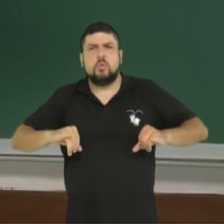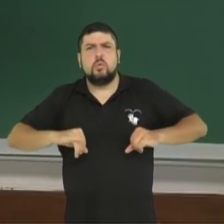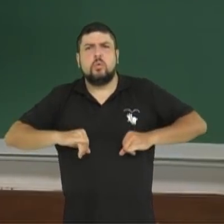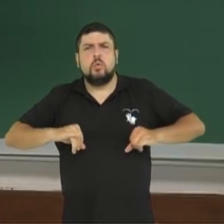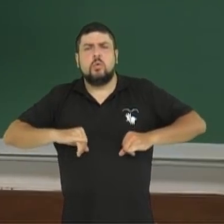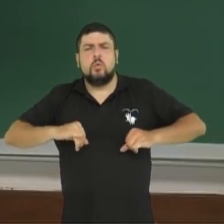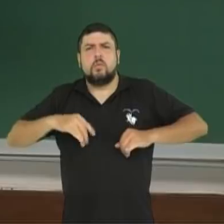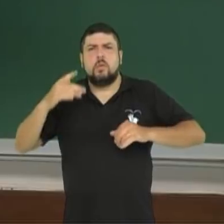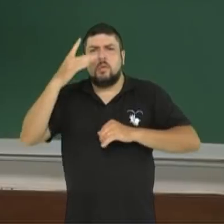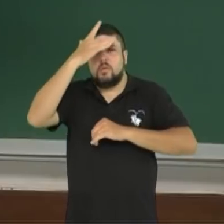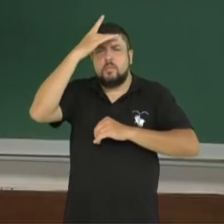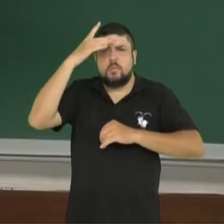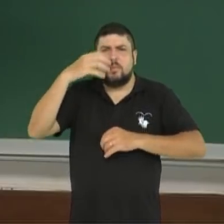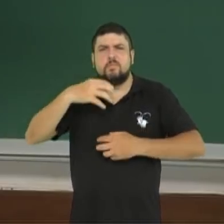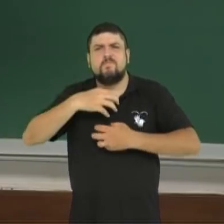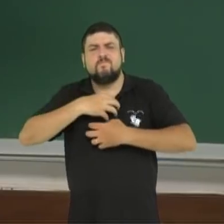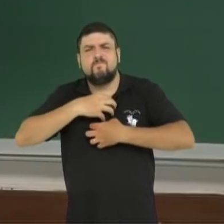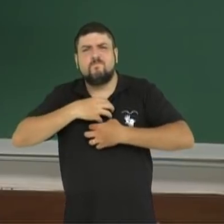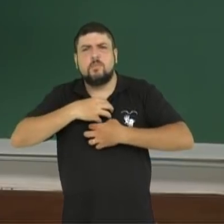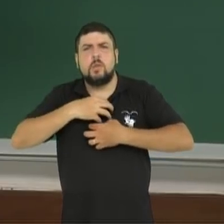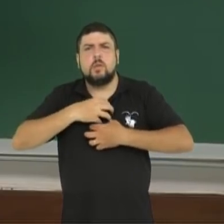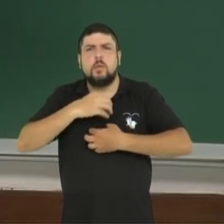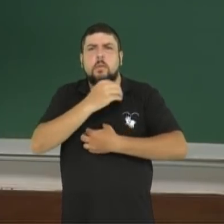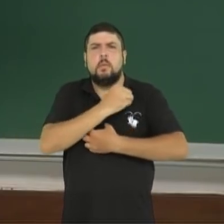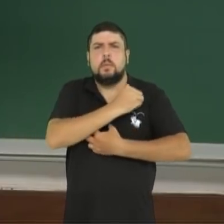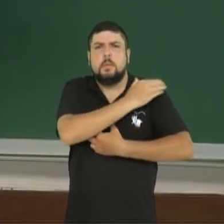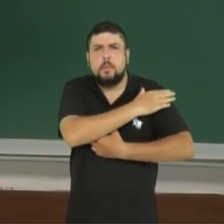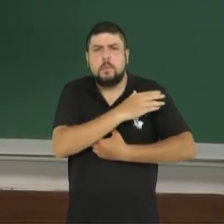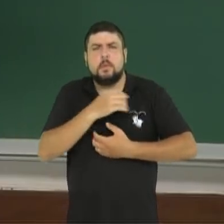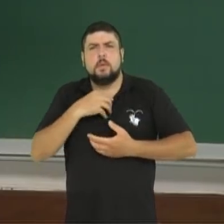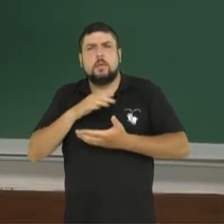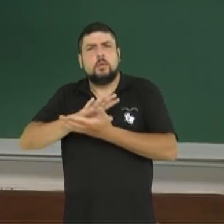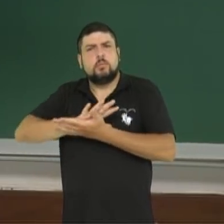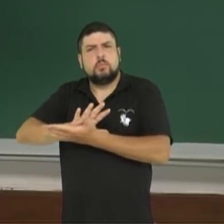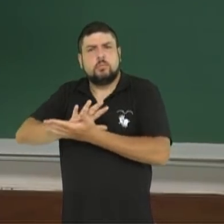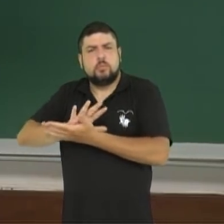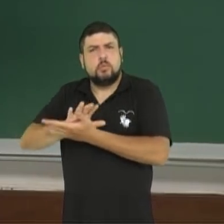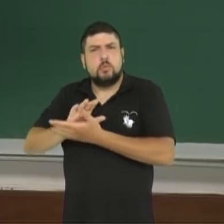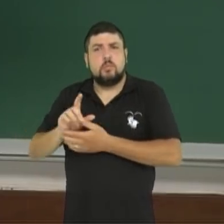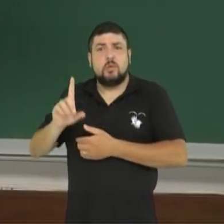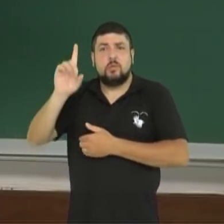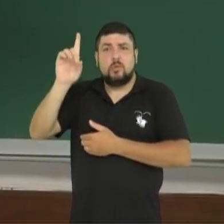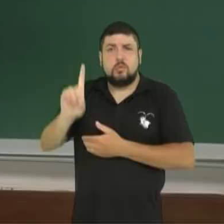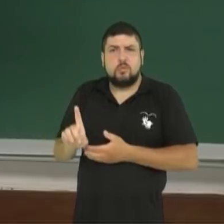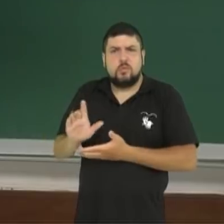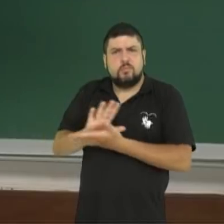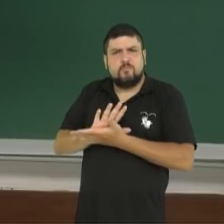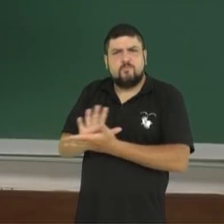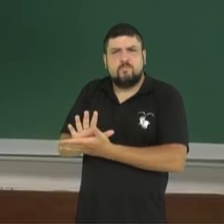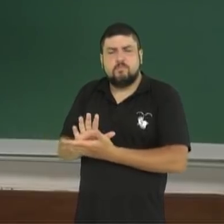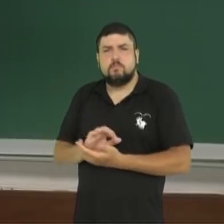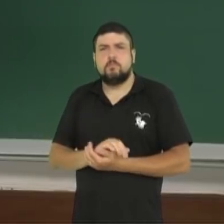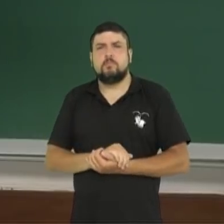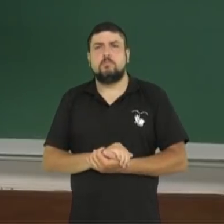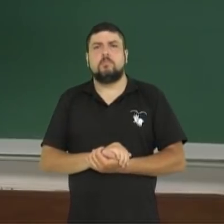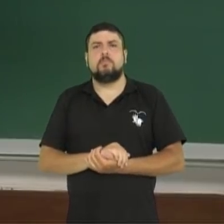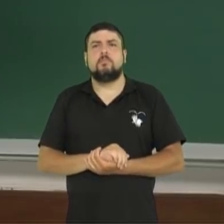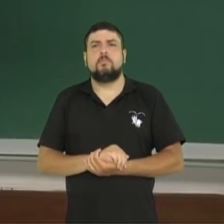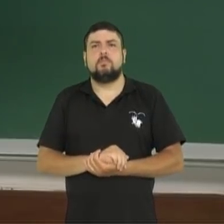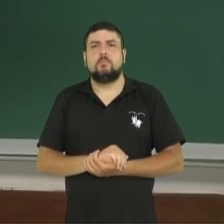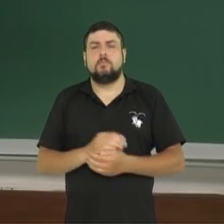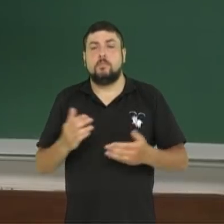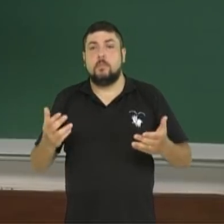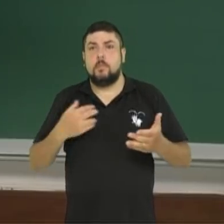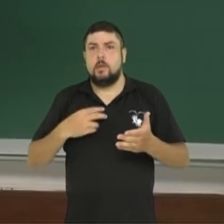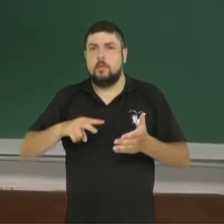preconceito, discriminação, né, e violência de toda forma, violação de direitos humanos. Vamos ler aqui